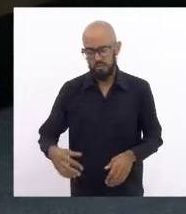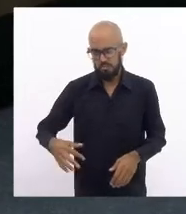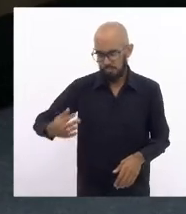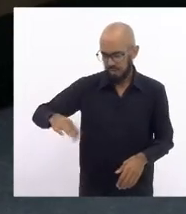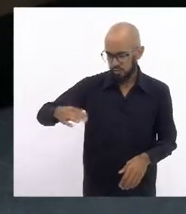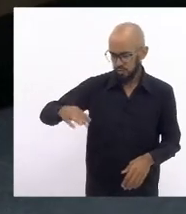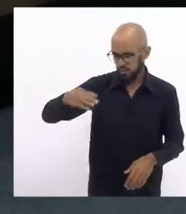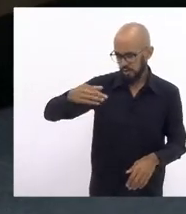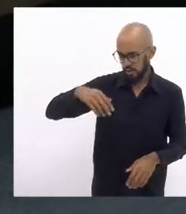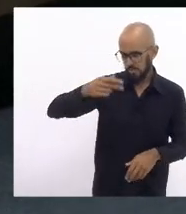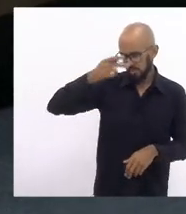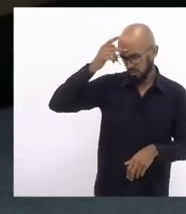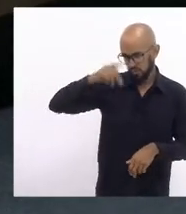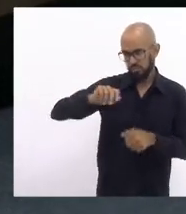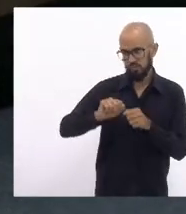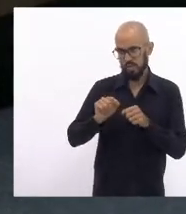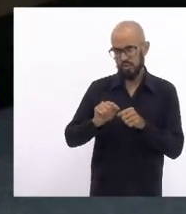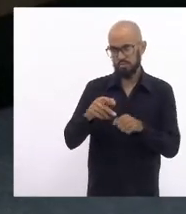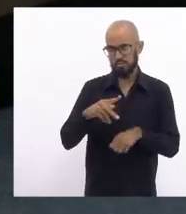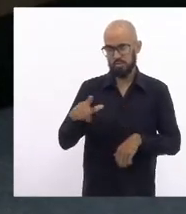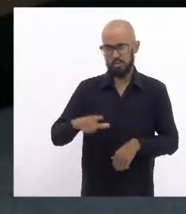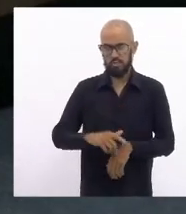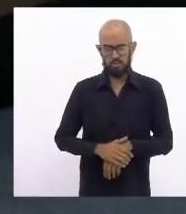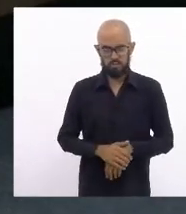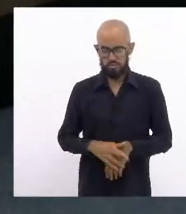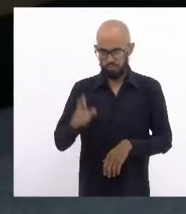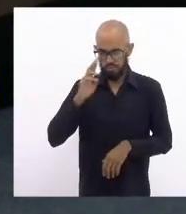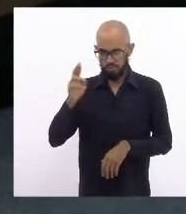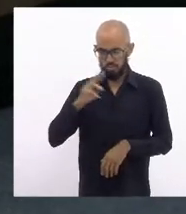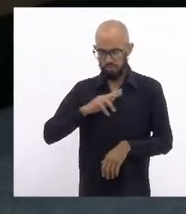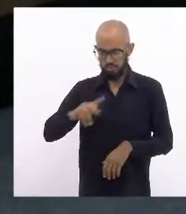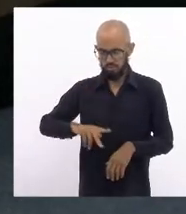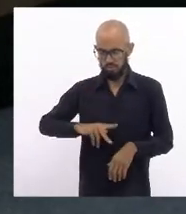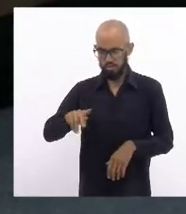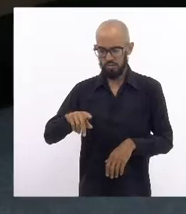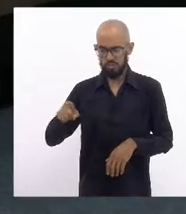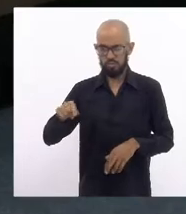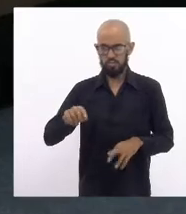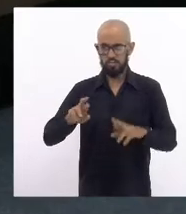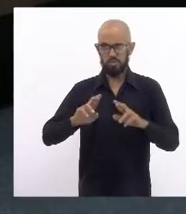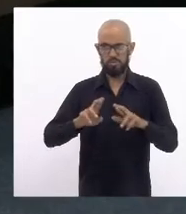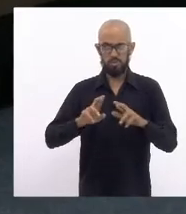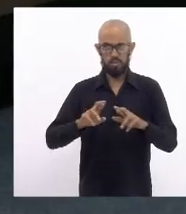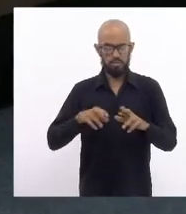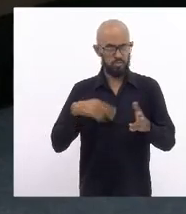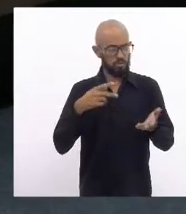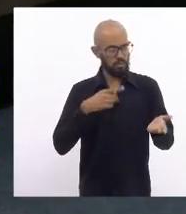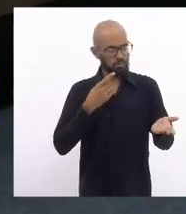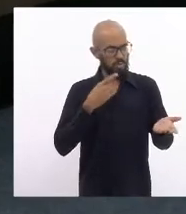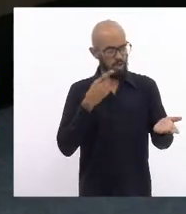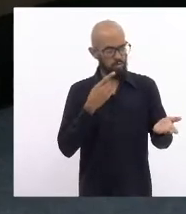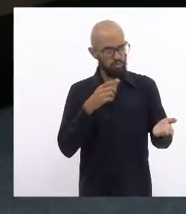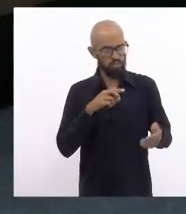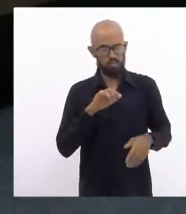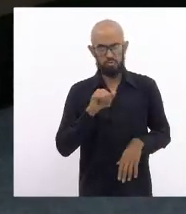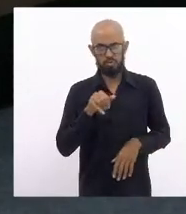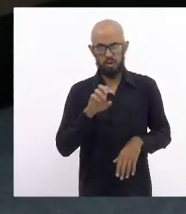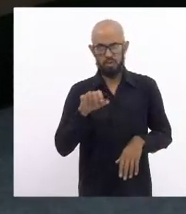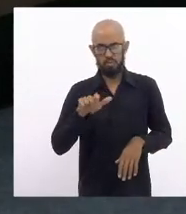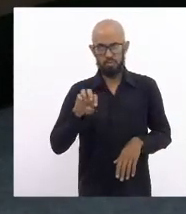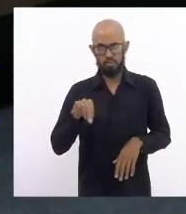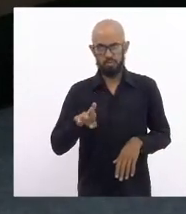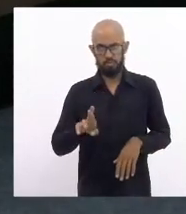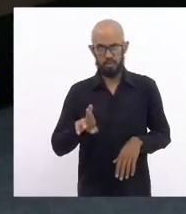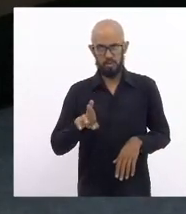Senhor presidente, eu encerro aqui apenas essa observação. Espero que o deputado Jalmir leve para os colegas dele na Câmara dos